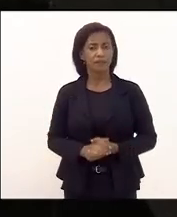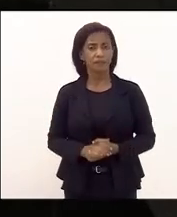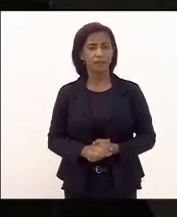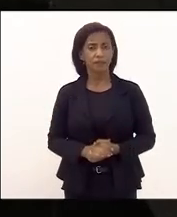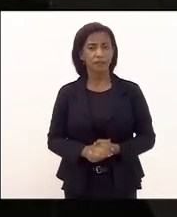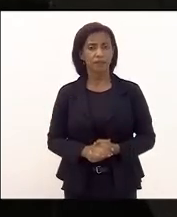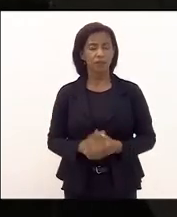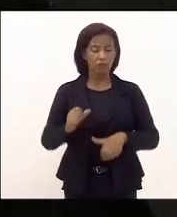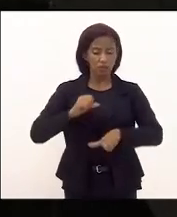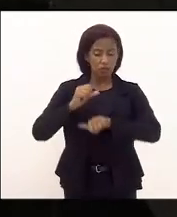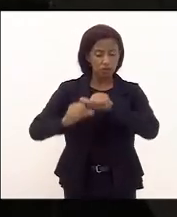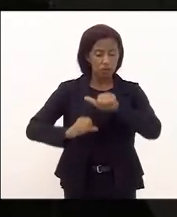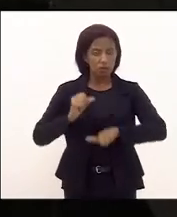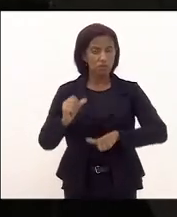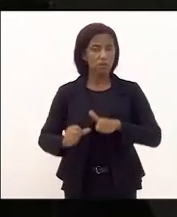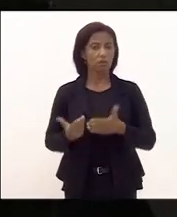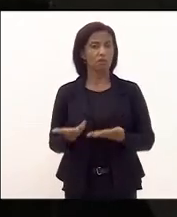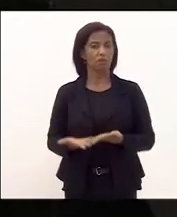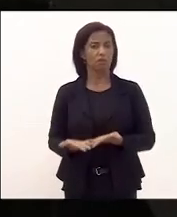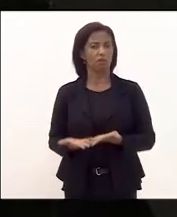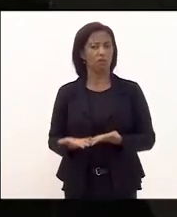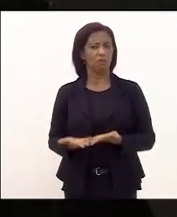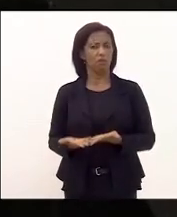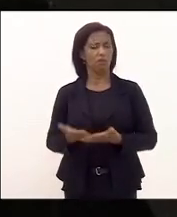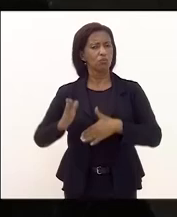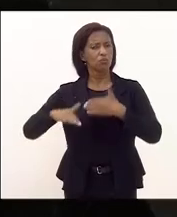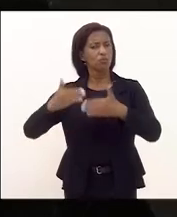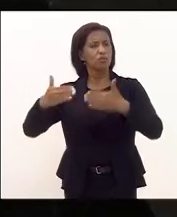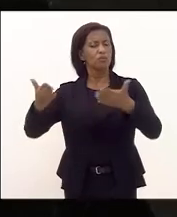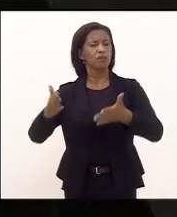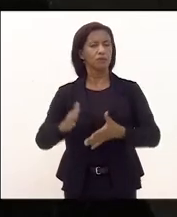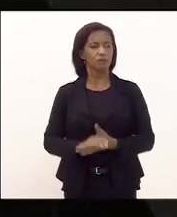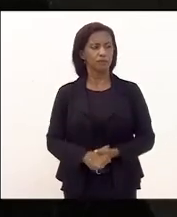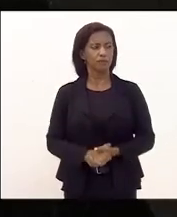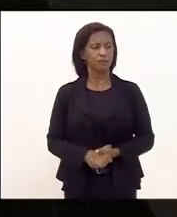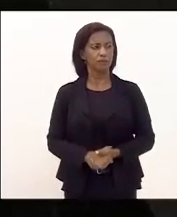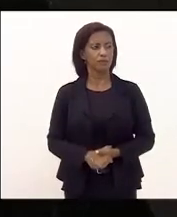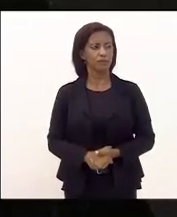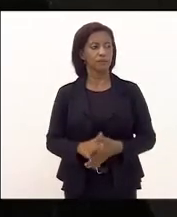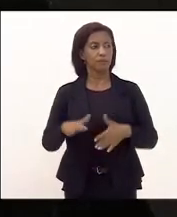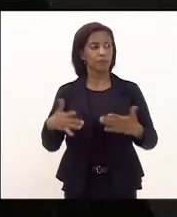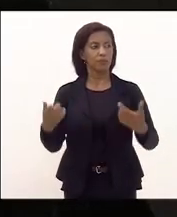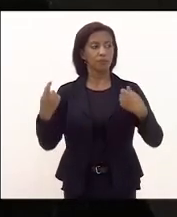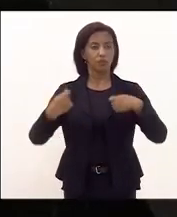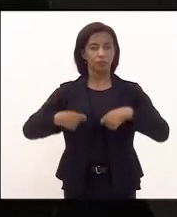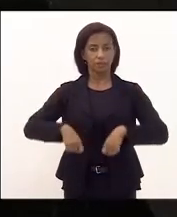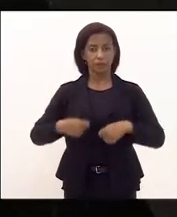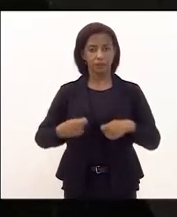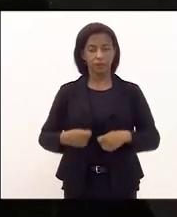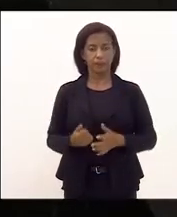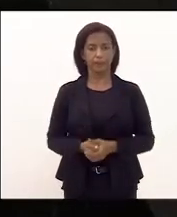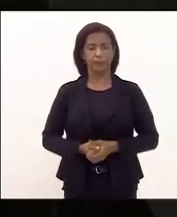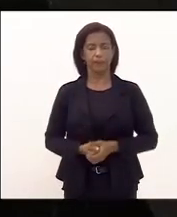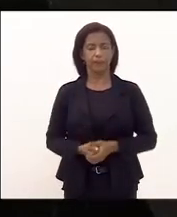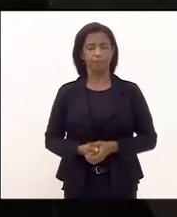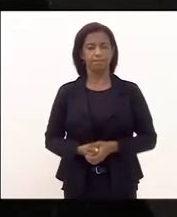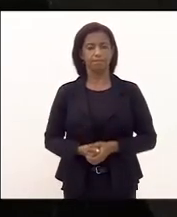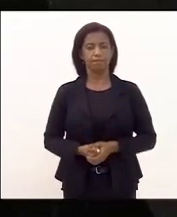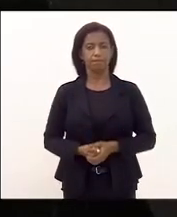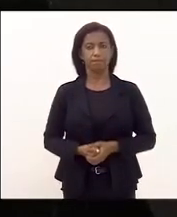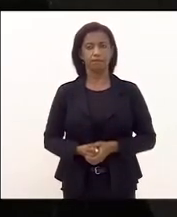Nós tínhamos que transformar isso num voucher de desenvolvimento. Então, a gente precisa, de uma vez por